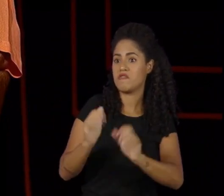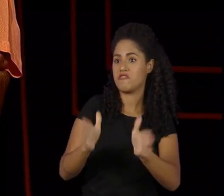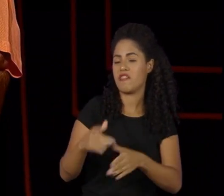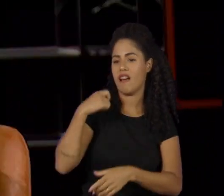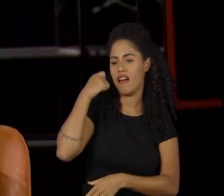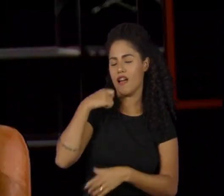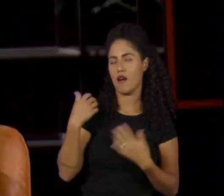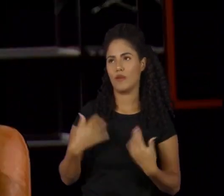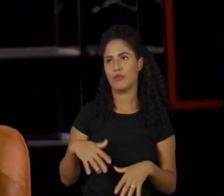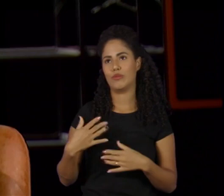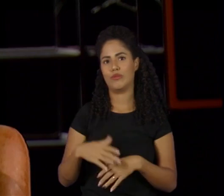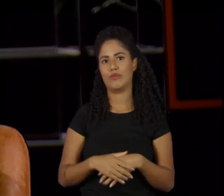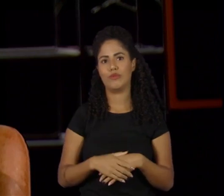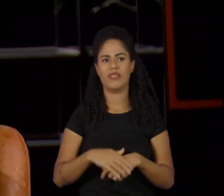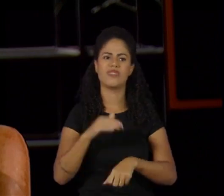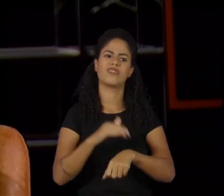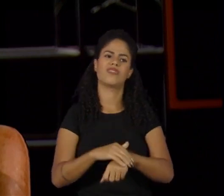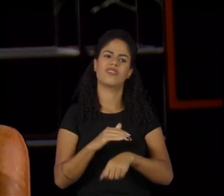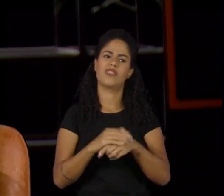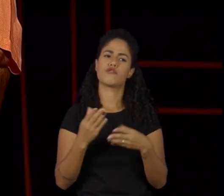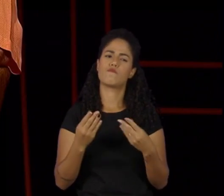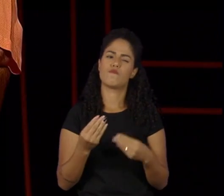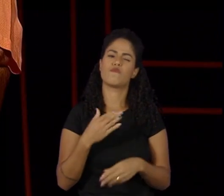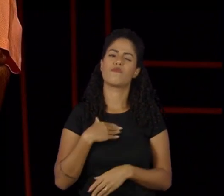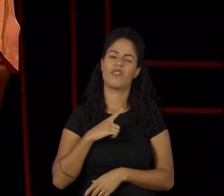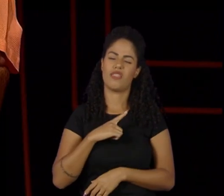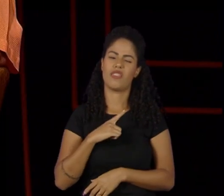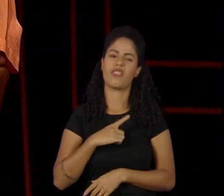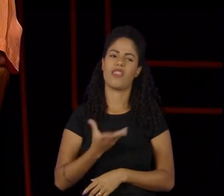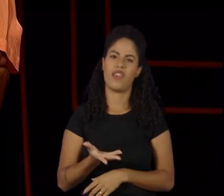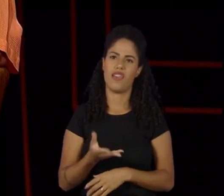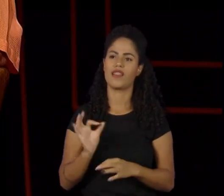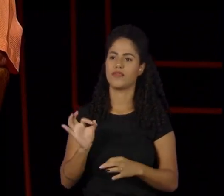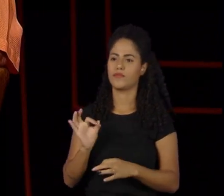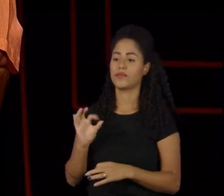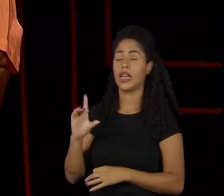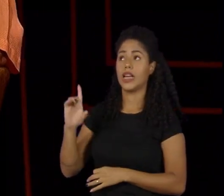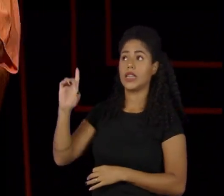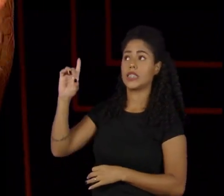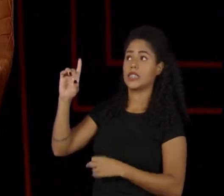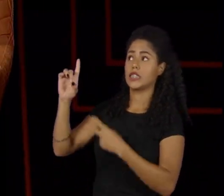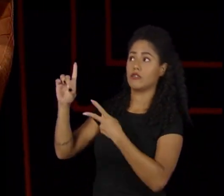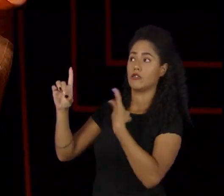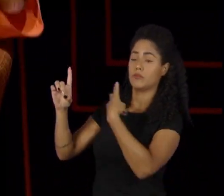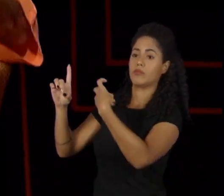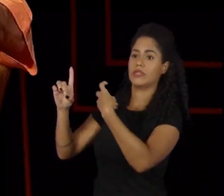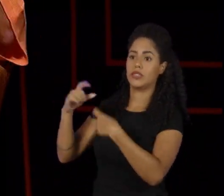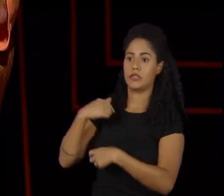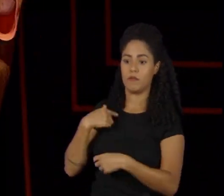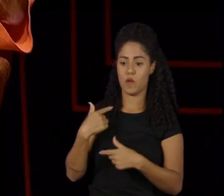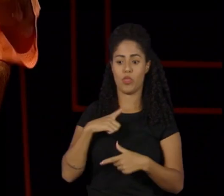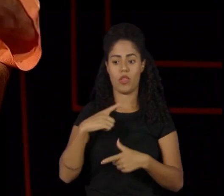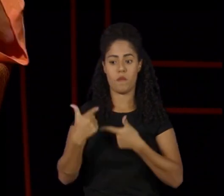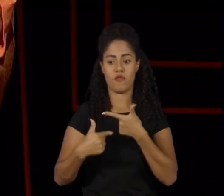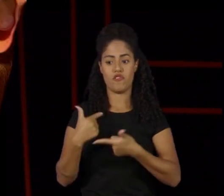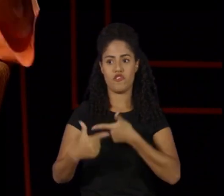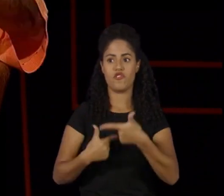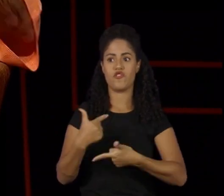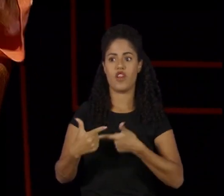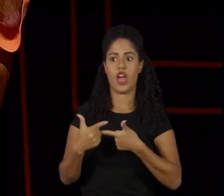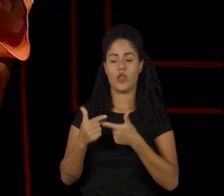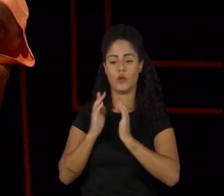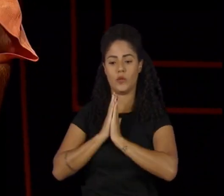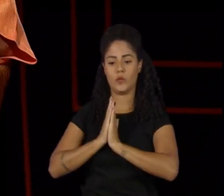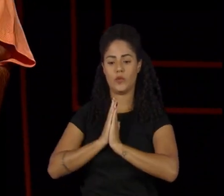E ainda tem muita coisa para fazer, né, Walter? Opa, mas Deus te ouça. Se Deus quiser. Tomara que sim. Estou com os projetos aí, todos